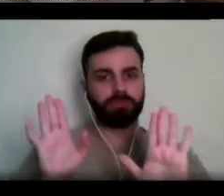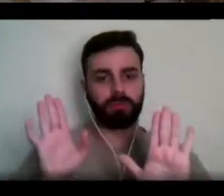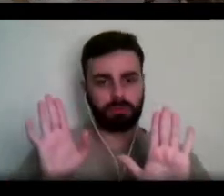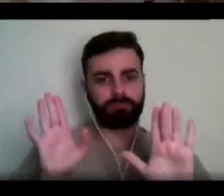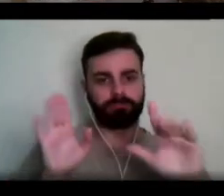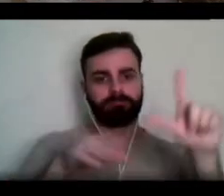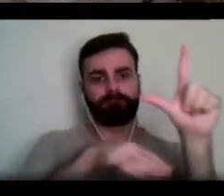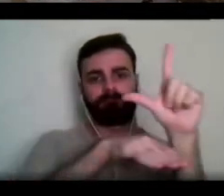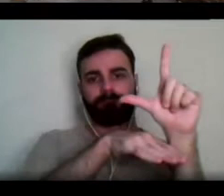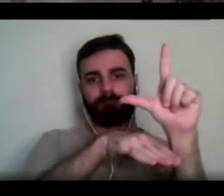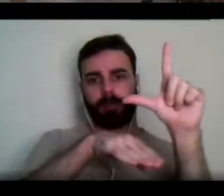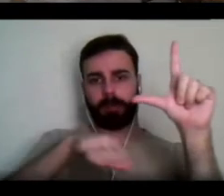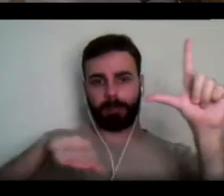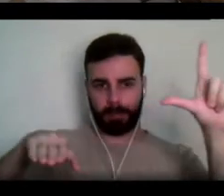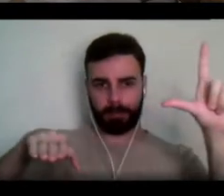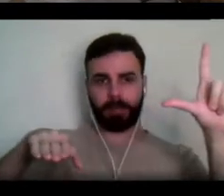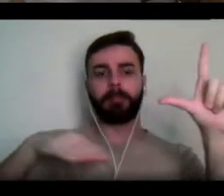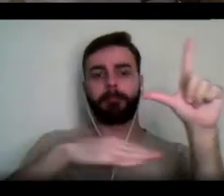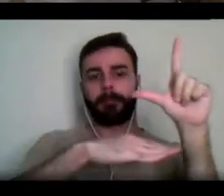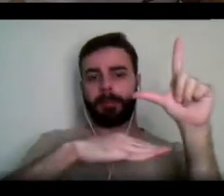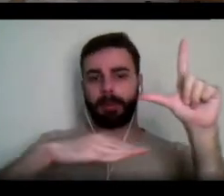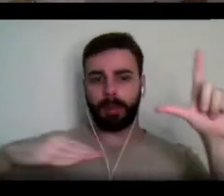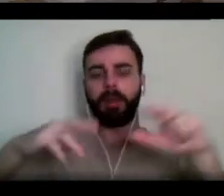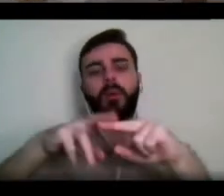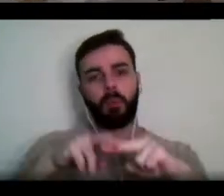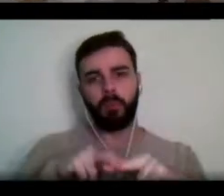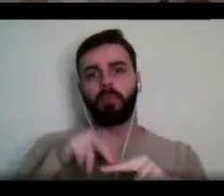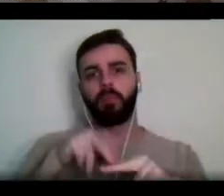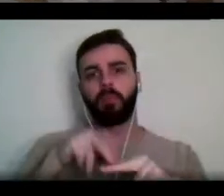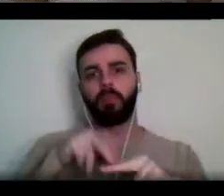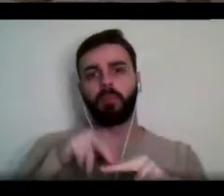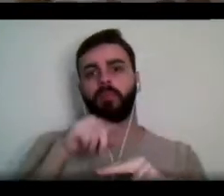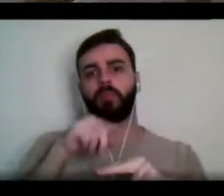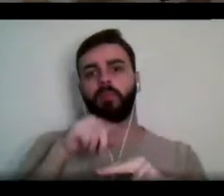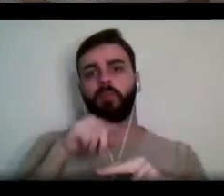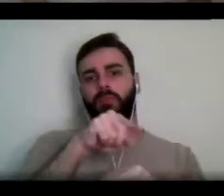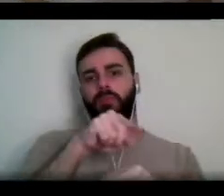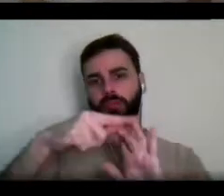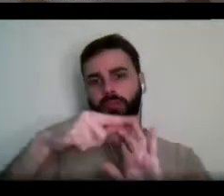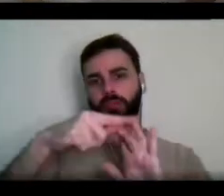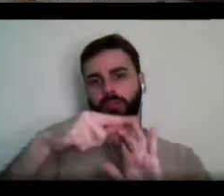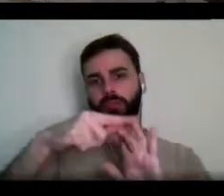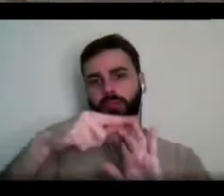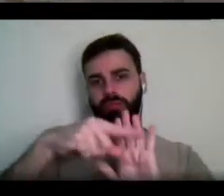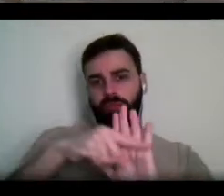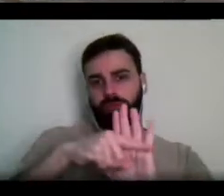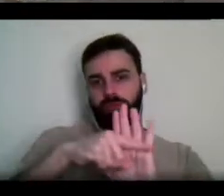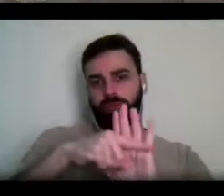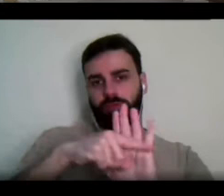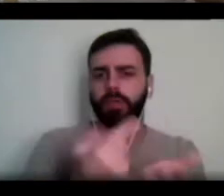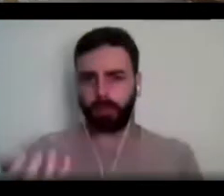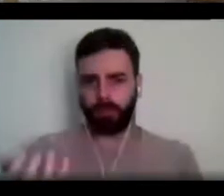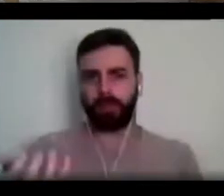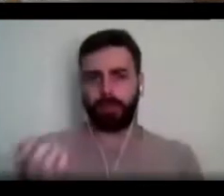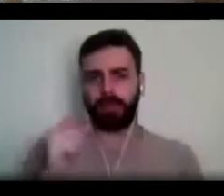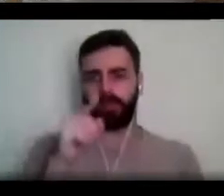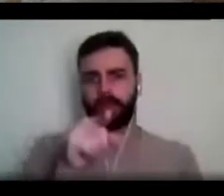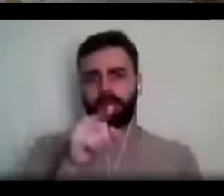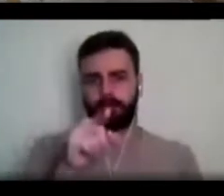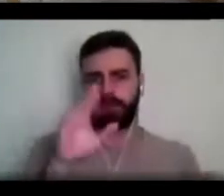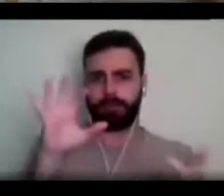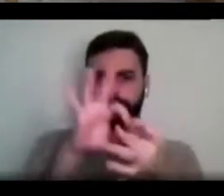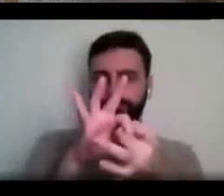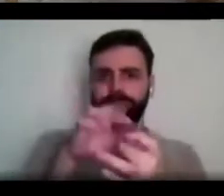negativa. Obviamente, então, a derivada é negativa, como é a aceleração. Alguma pergunta